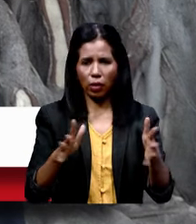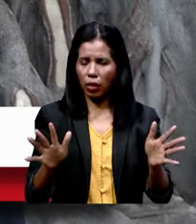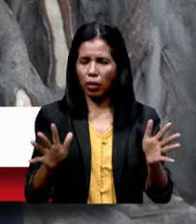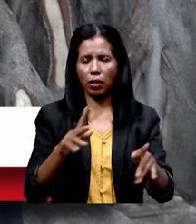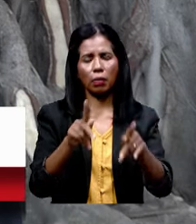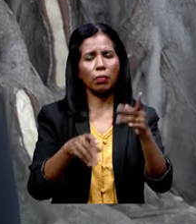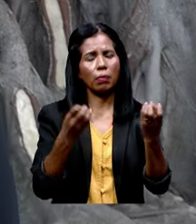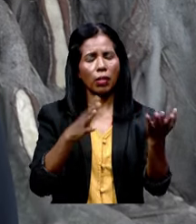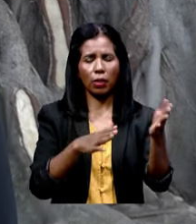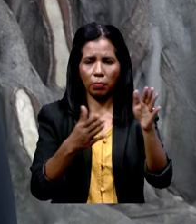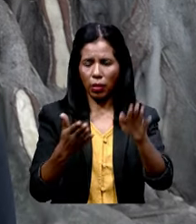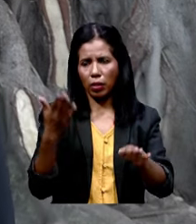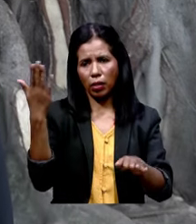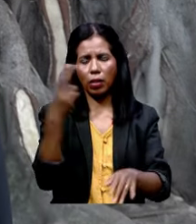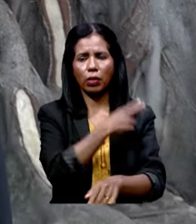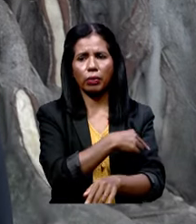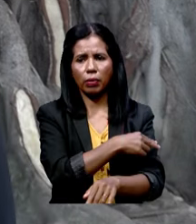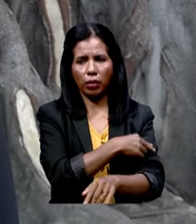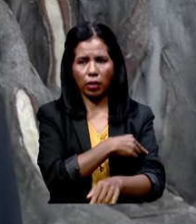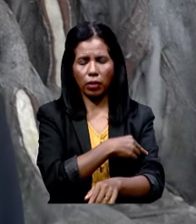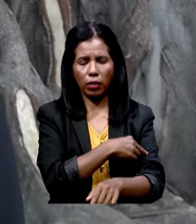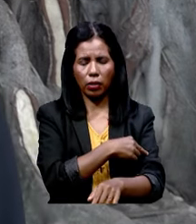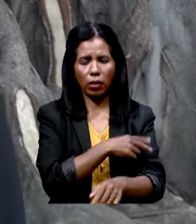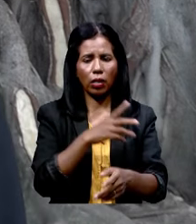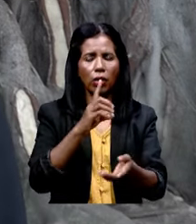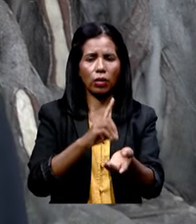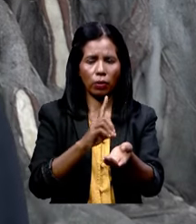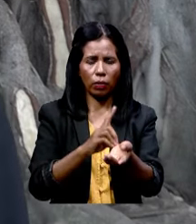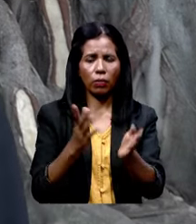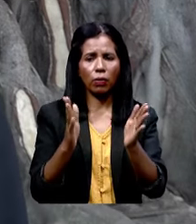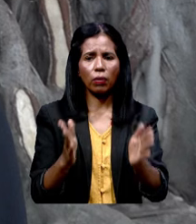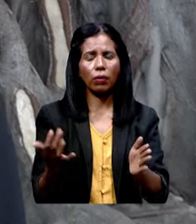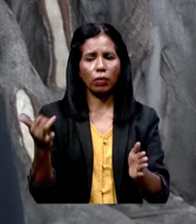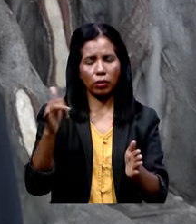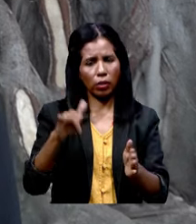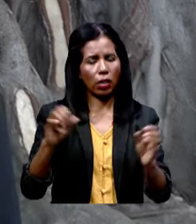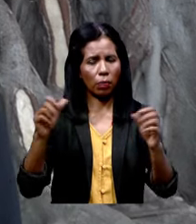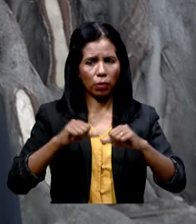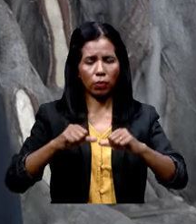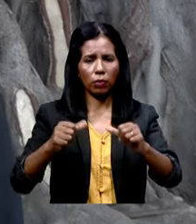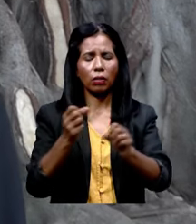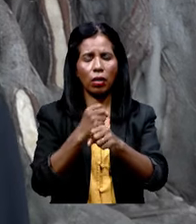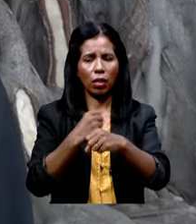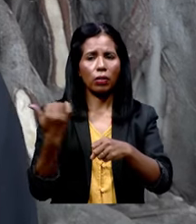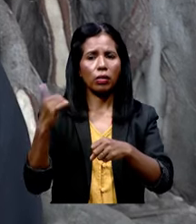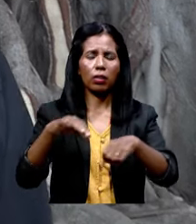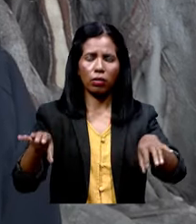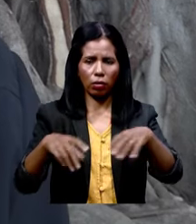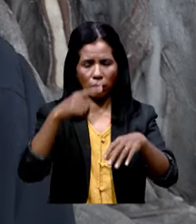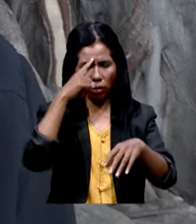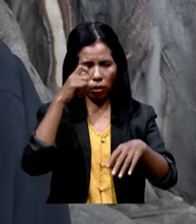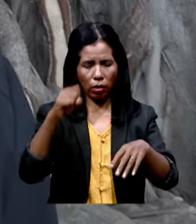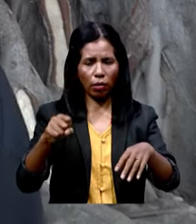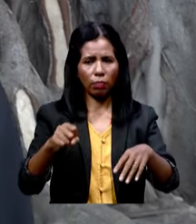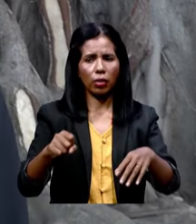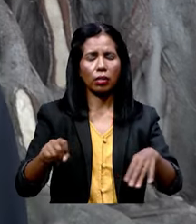barra que mata e hospital, profissionais de saúde, sira, labele continua ralau, sira, nekanar, tamba. Contrato sira